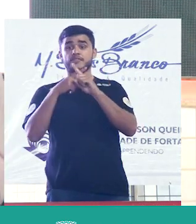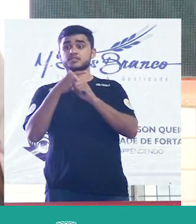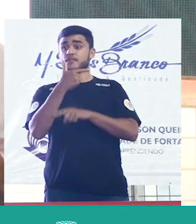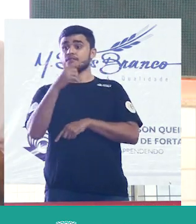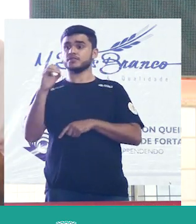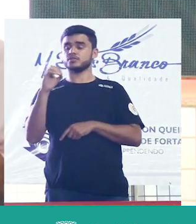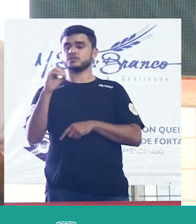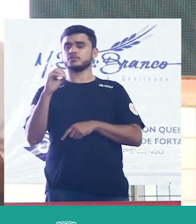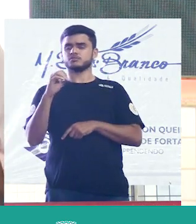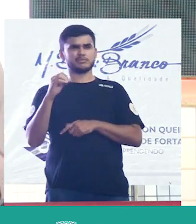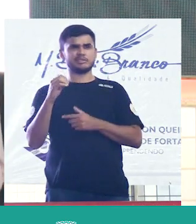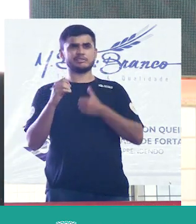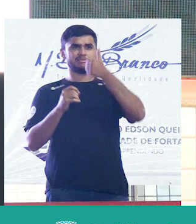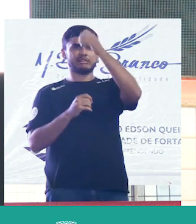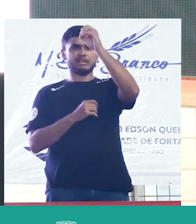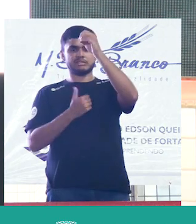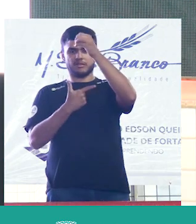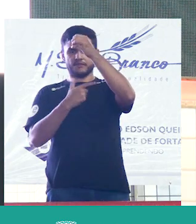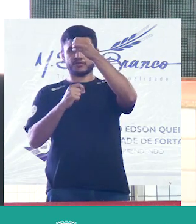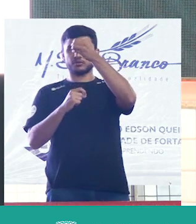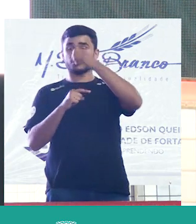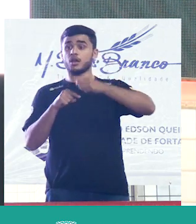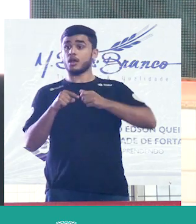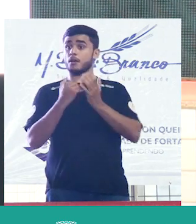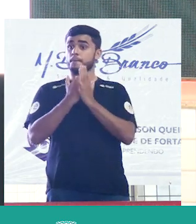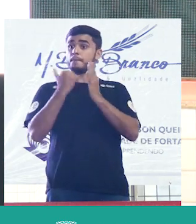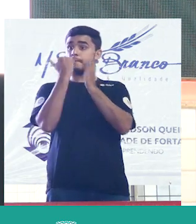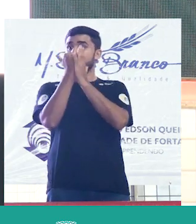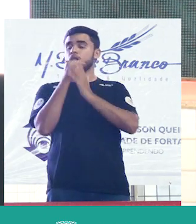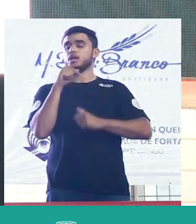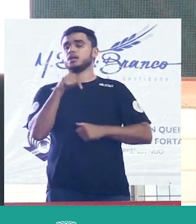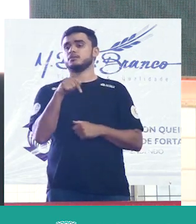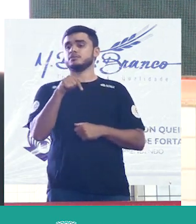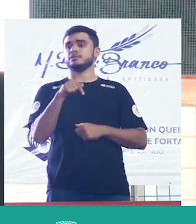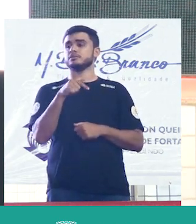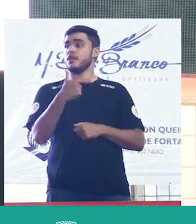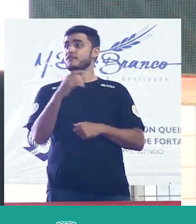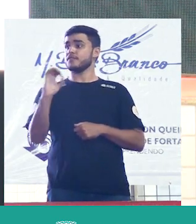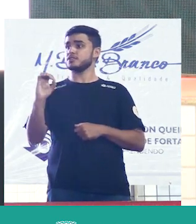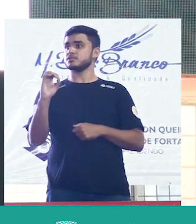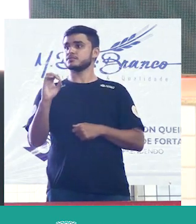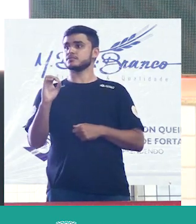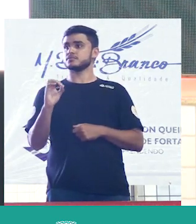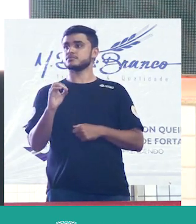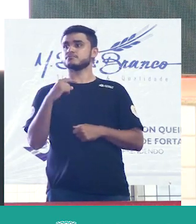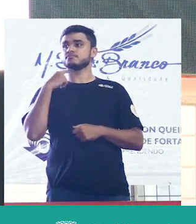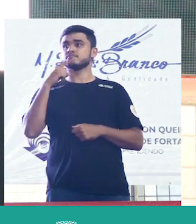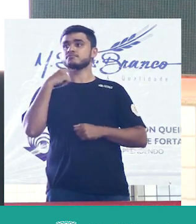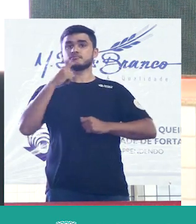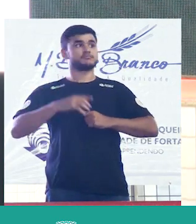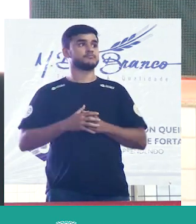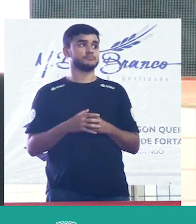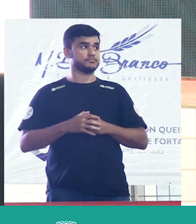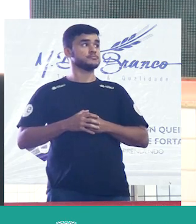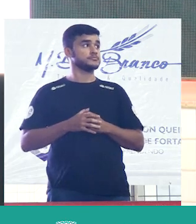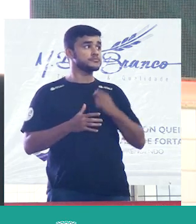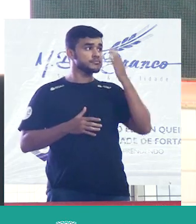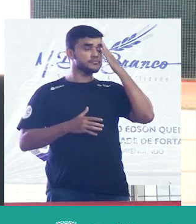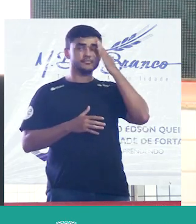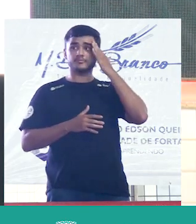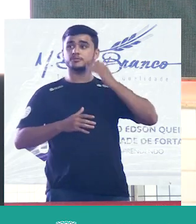20. Sabe o que significa? Que esse fenol está em excesso. Não era para ter tudo isso,